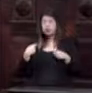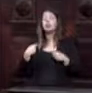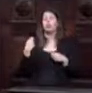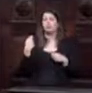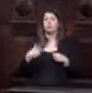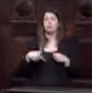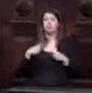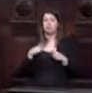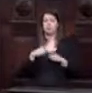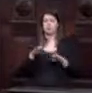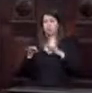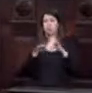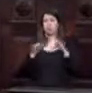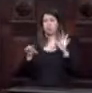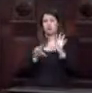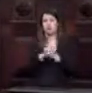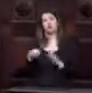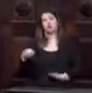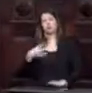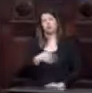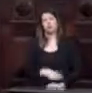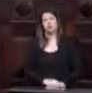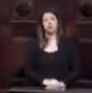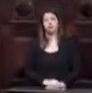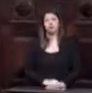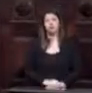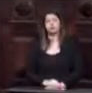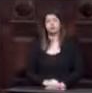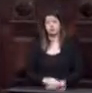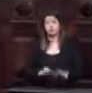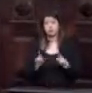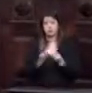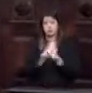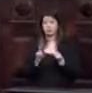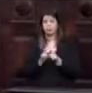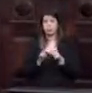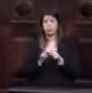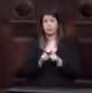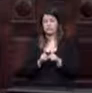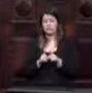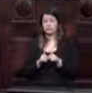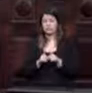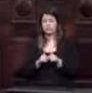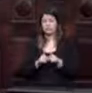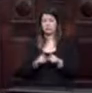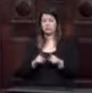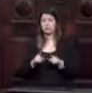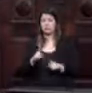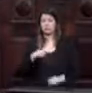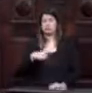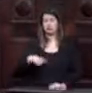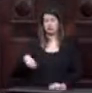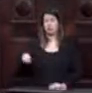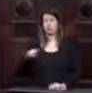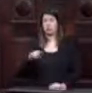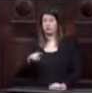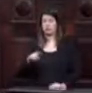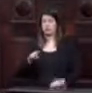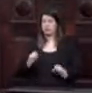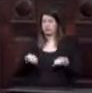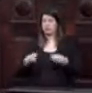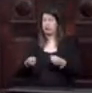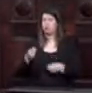outro projeto de lei para o Parlamento. Além do mais, senhor presidente, nós defendemos